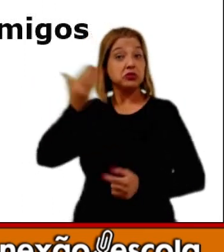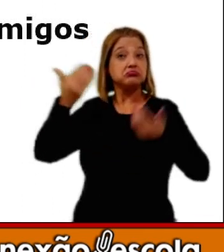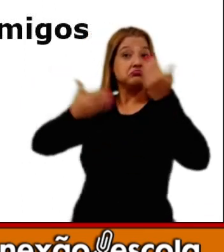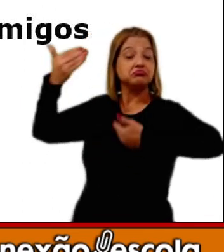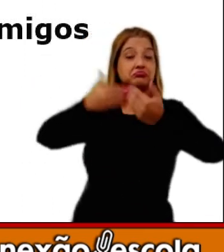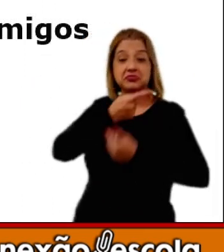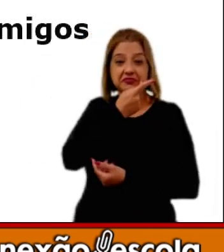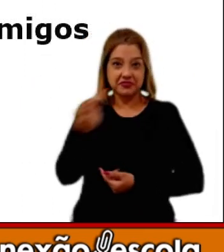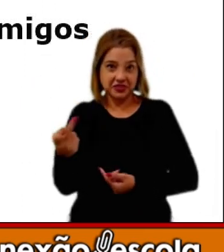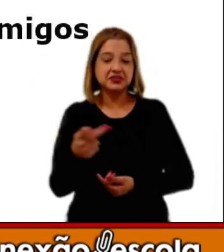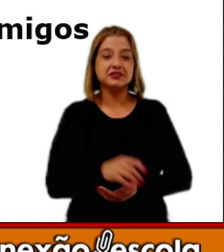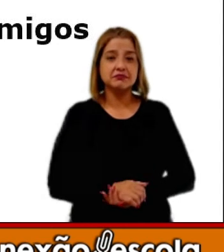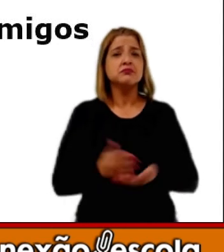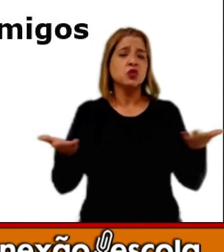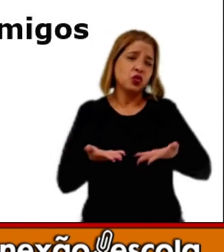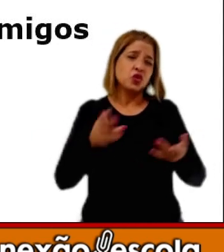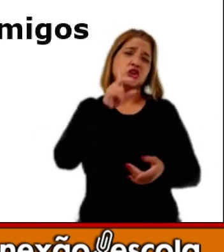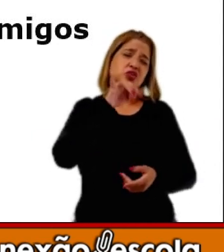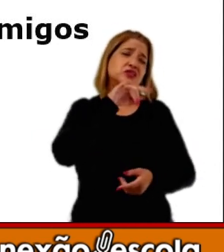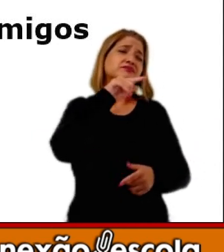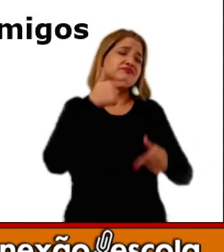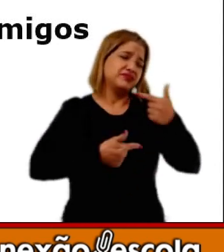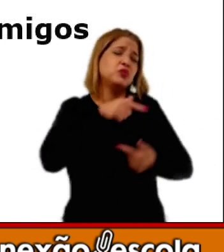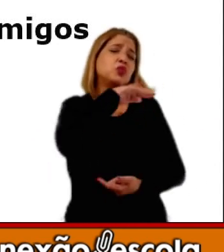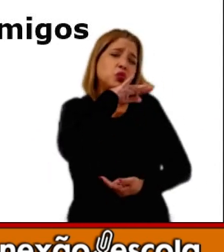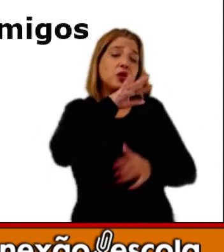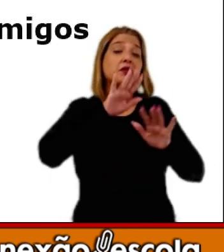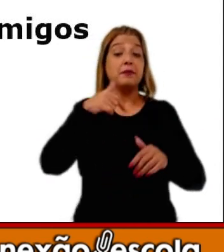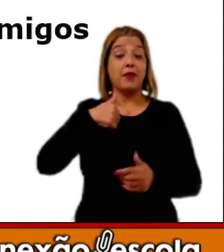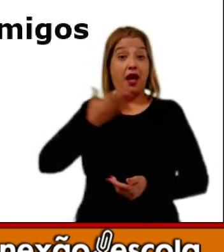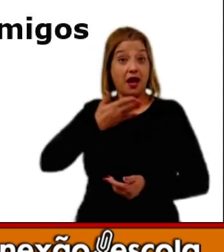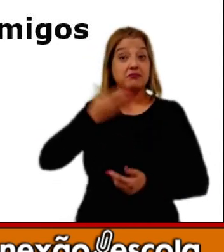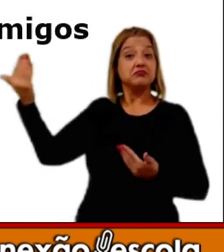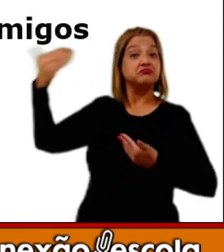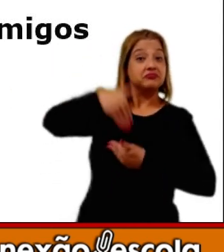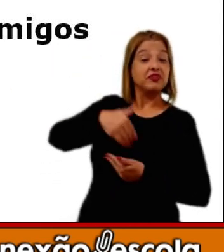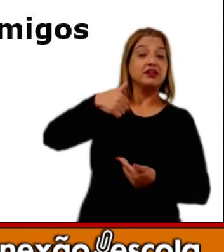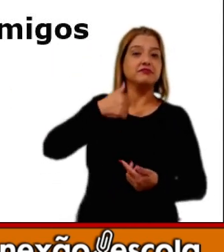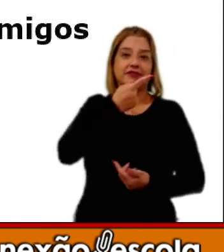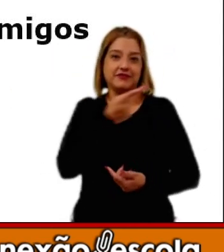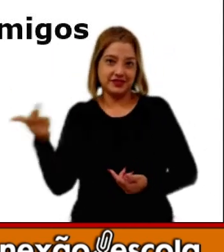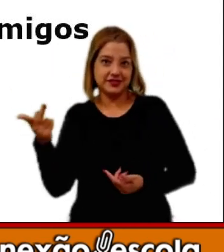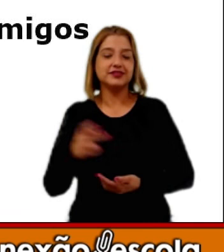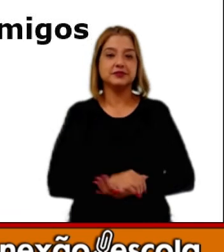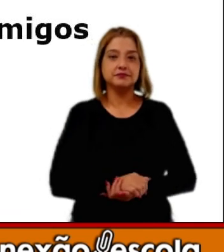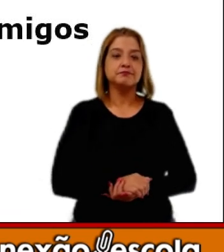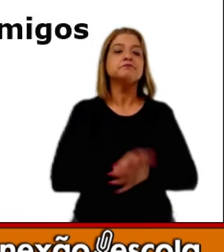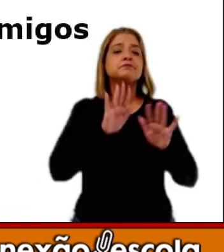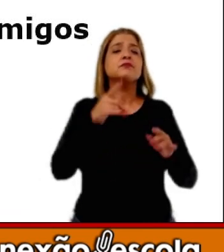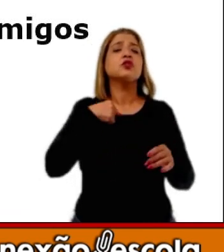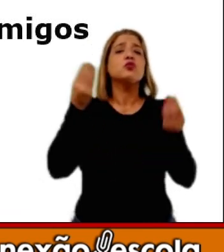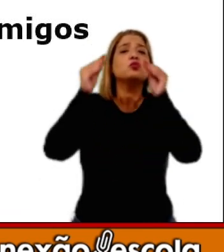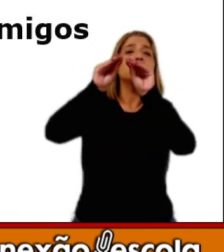então eu tive um dia ruim no trabalho hoje meus amigos vieram me visitar qual conectiva coloca aí no meio dessa